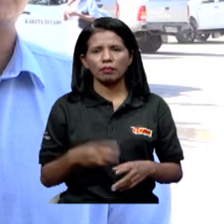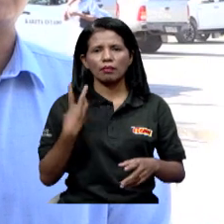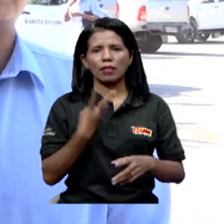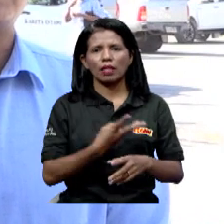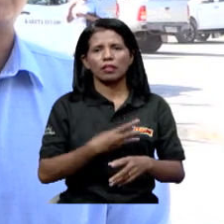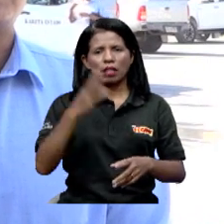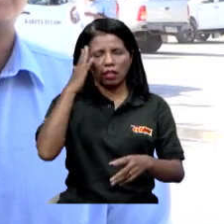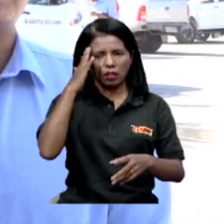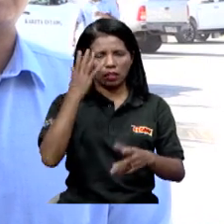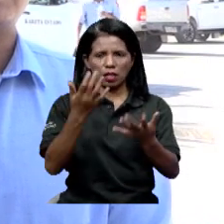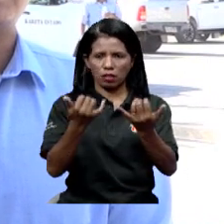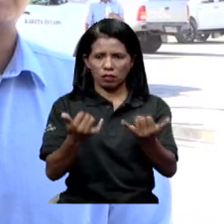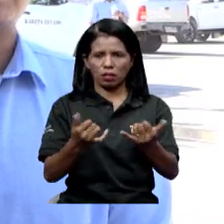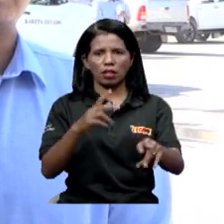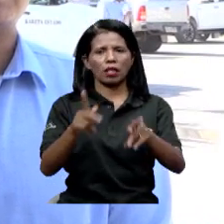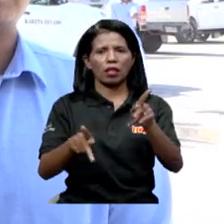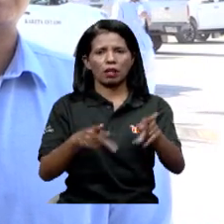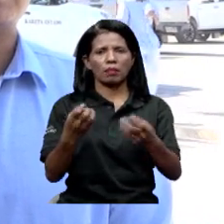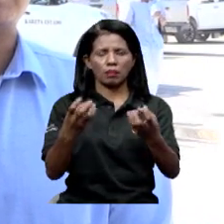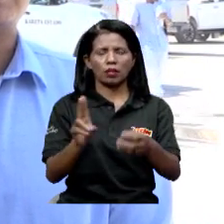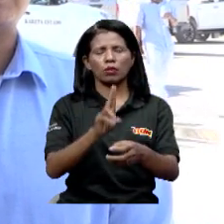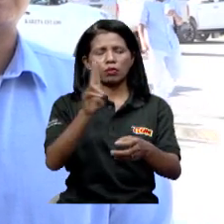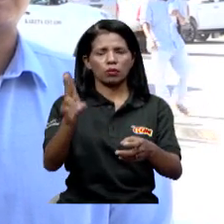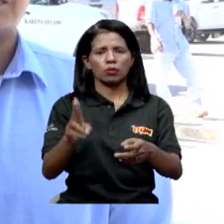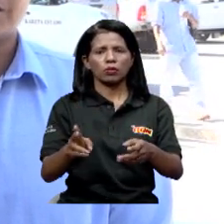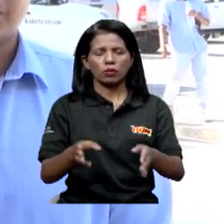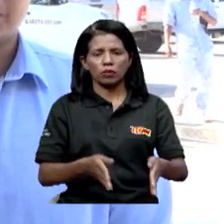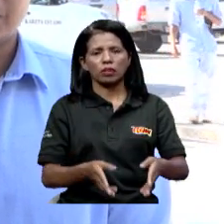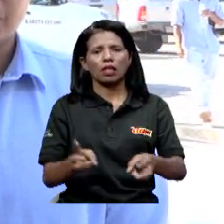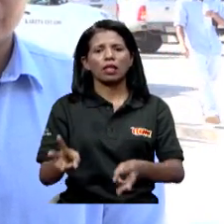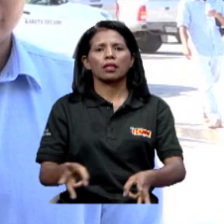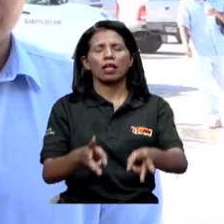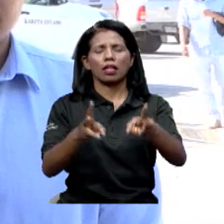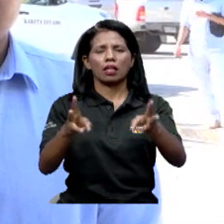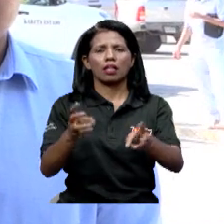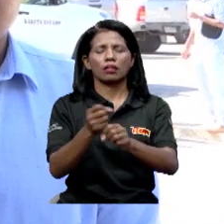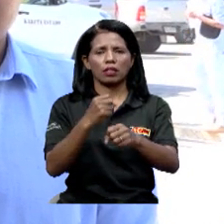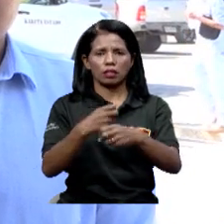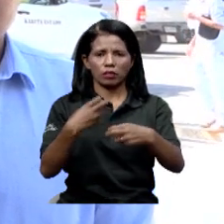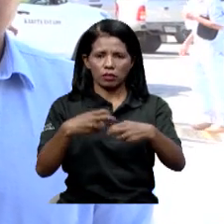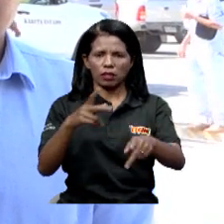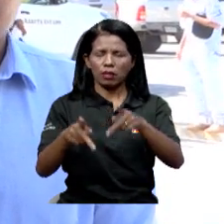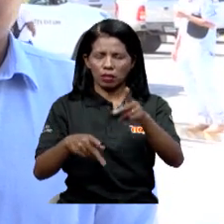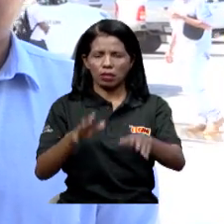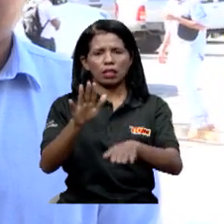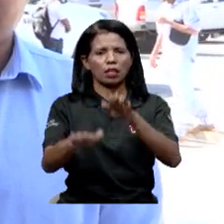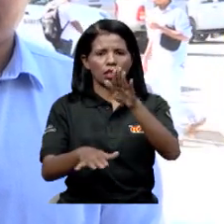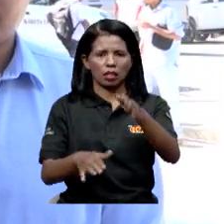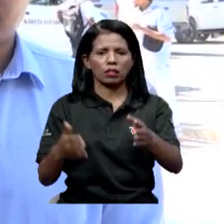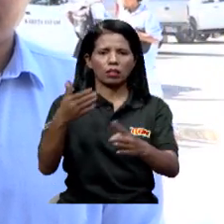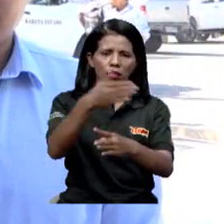kata agora da dau kita ne populasaun ser utiliza trotoar ne la tuir te dalang. Dificulta ba itani kumder ser la bate estrada lara